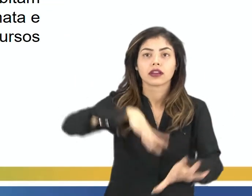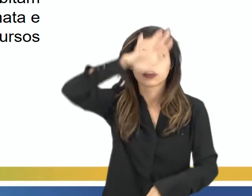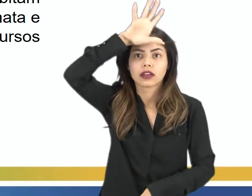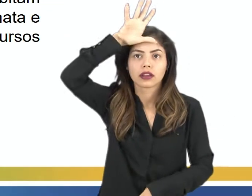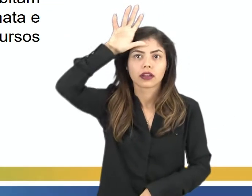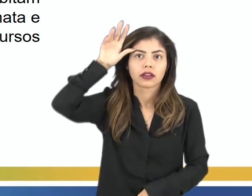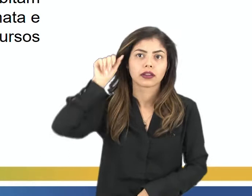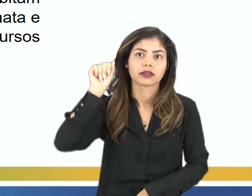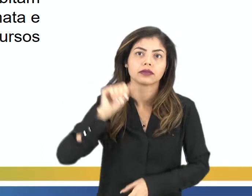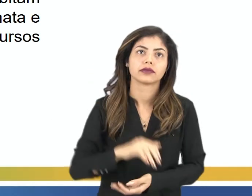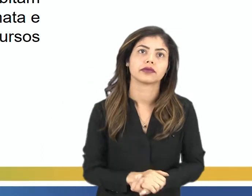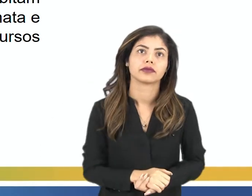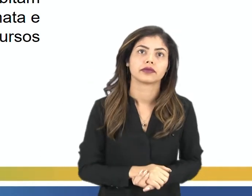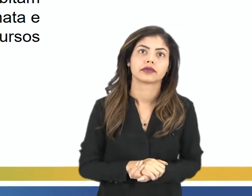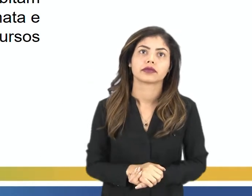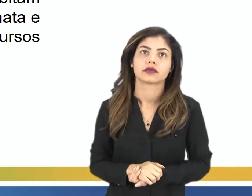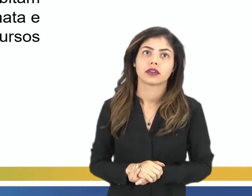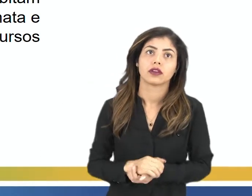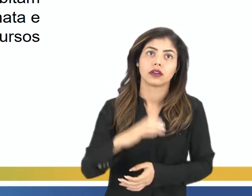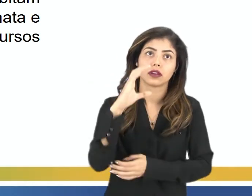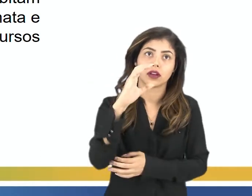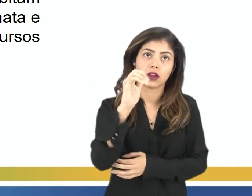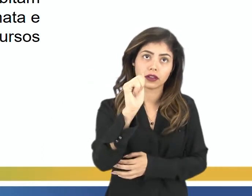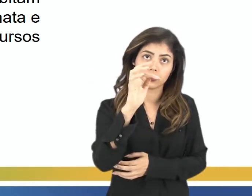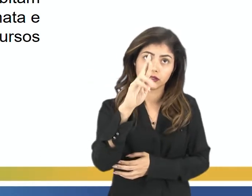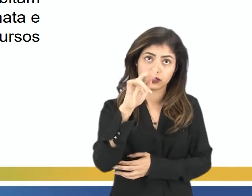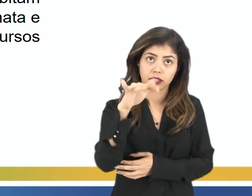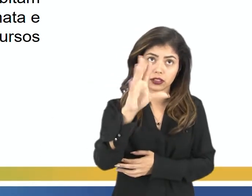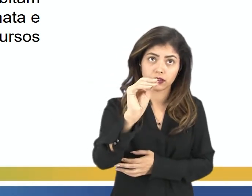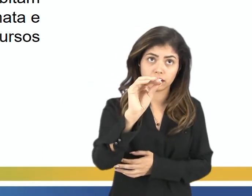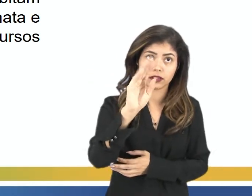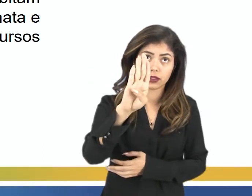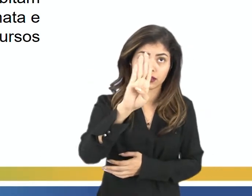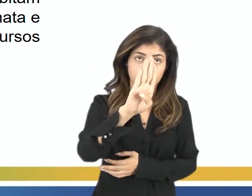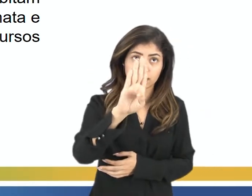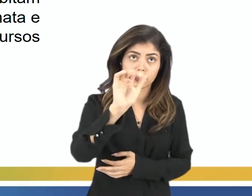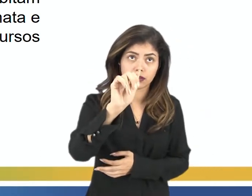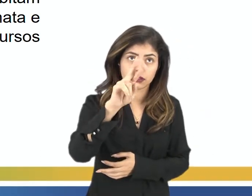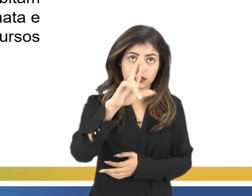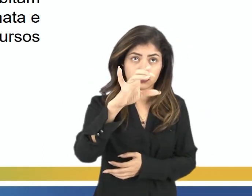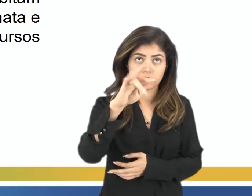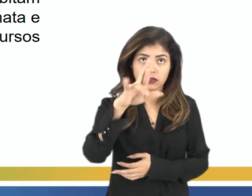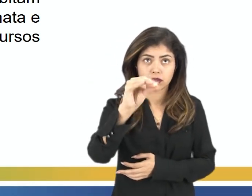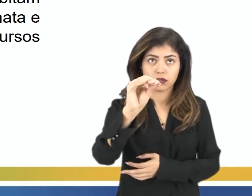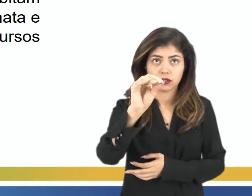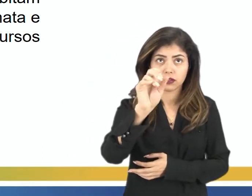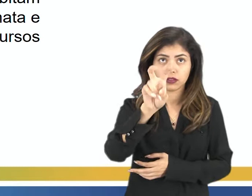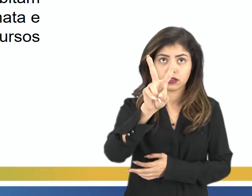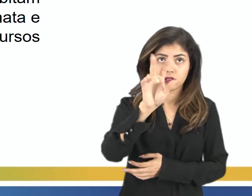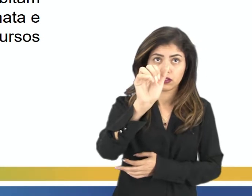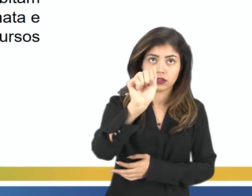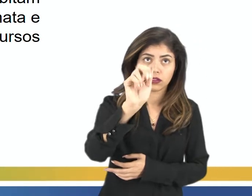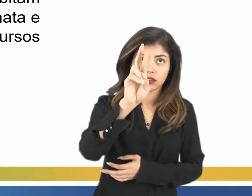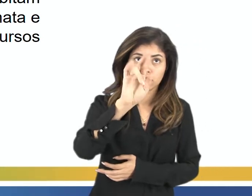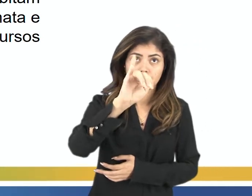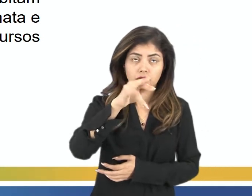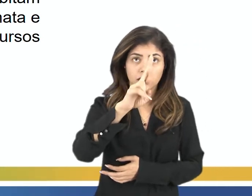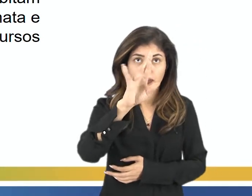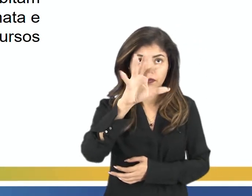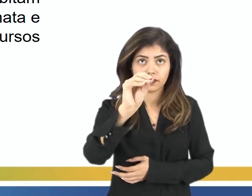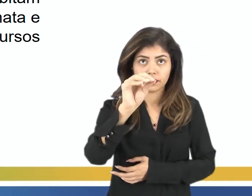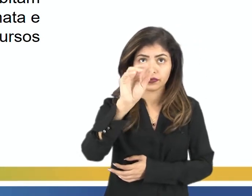e geralmente eles são os castanheiros, os baboçoeiros, vageiros, que realmente são os ribeirinhos,